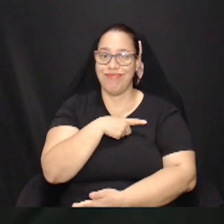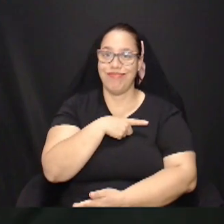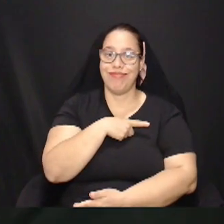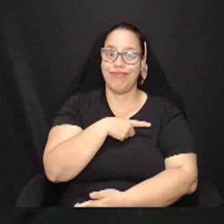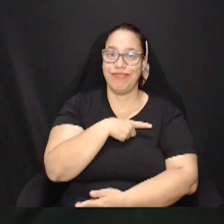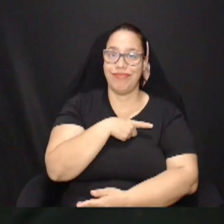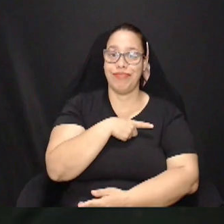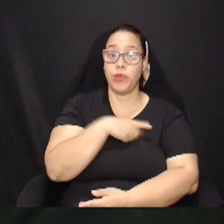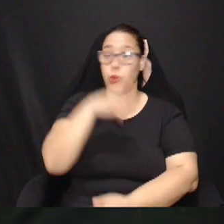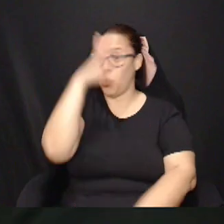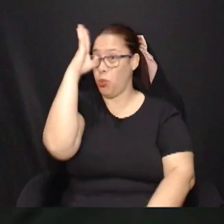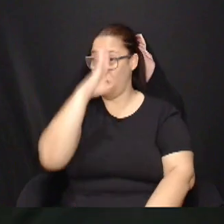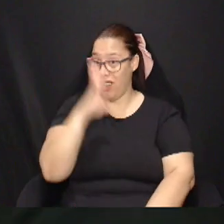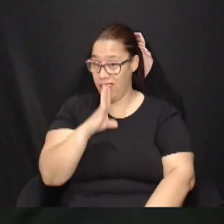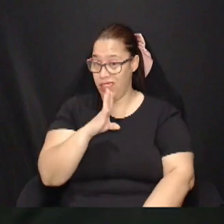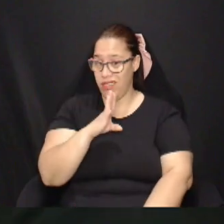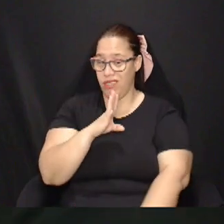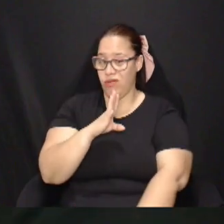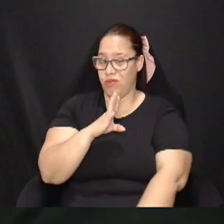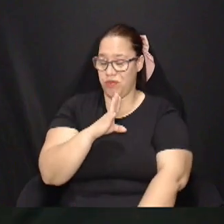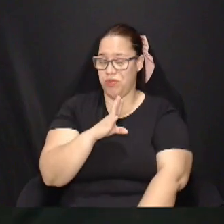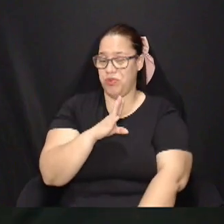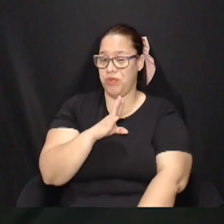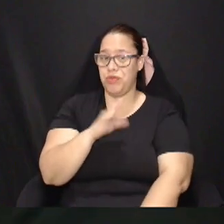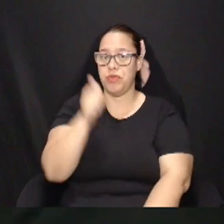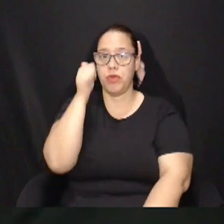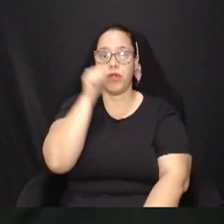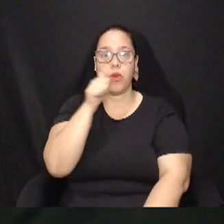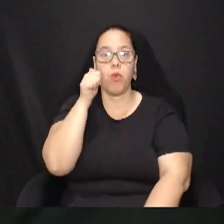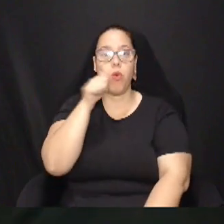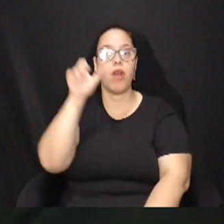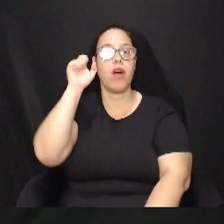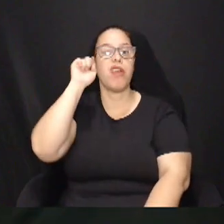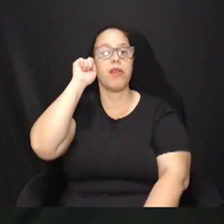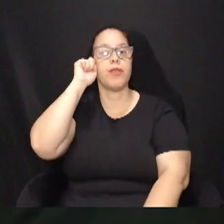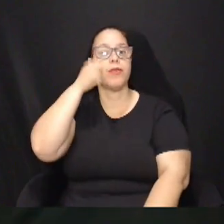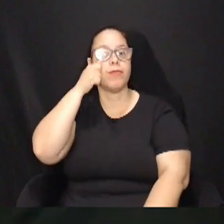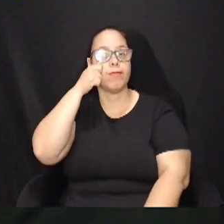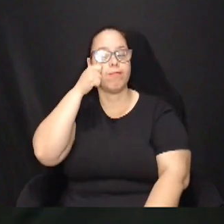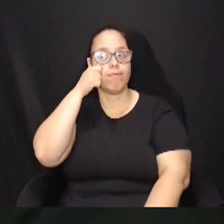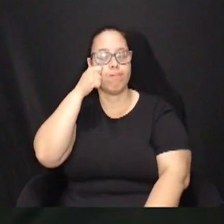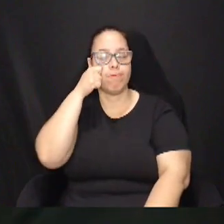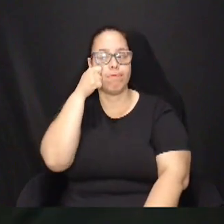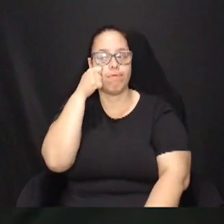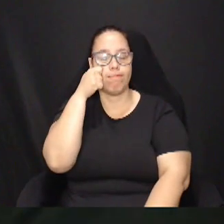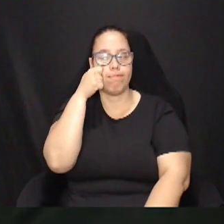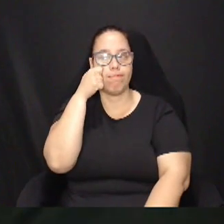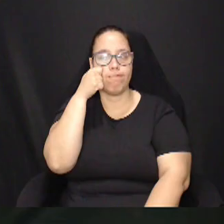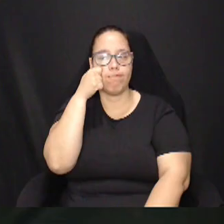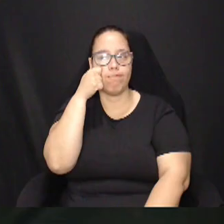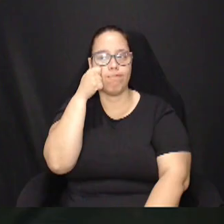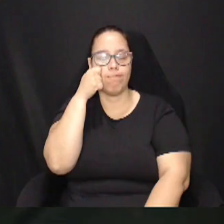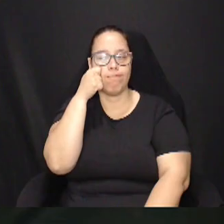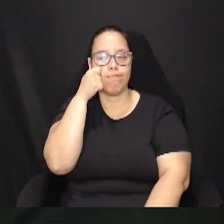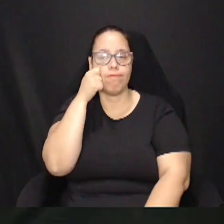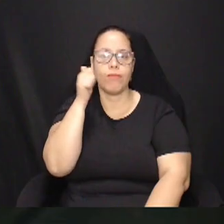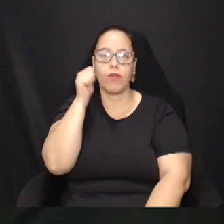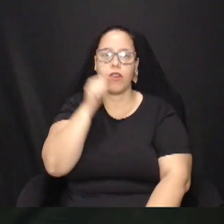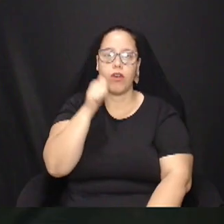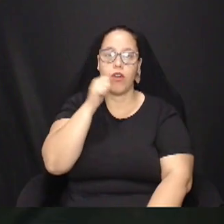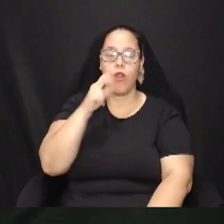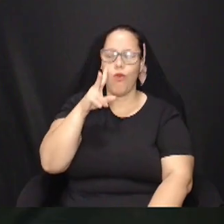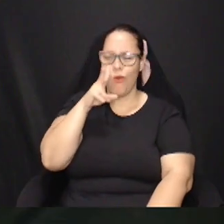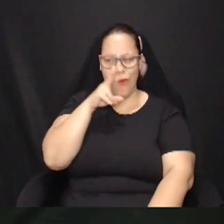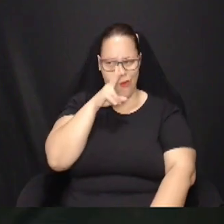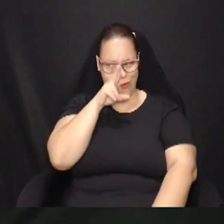Brasil. Mulheres negras, mulheres pretas. Essas mulheres são consideradas fortes.